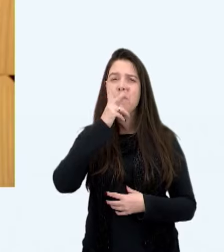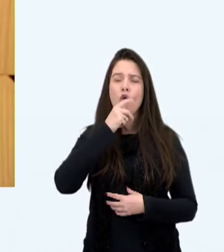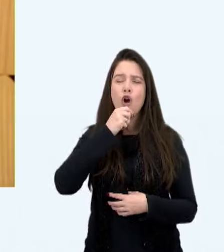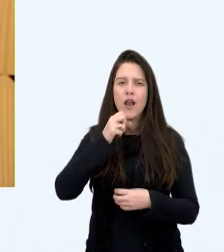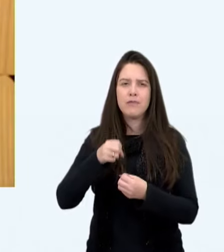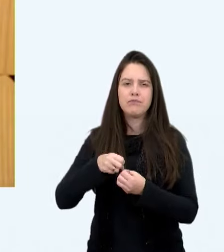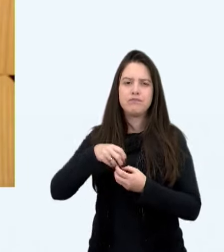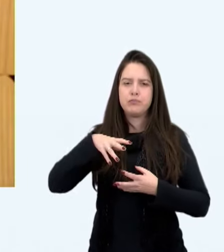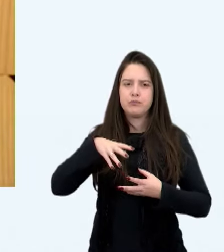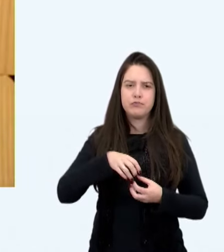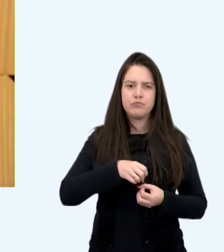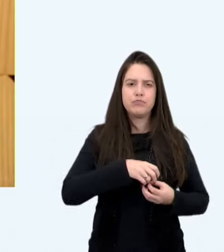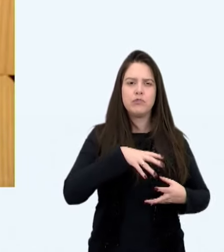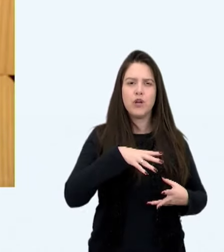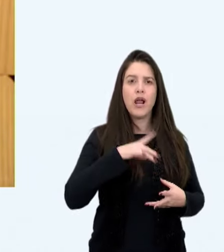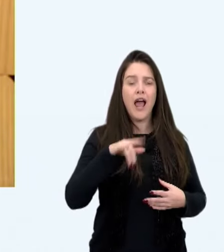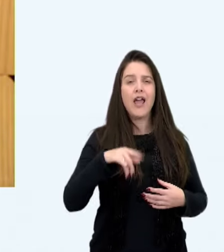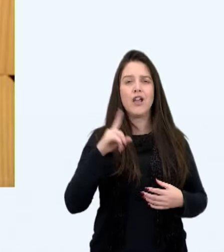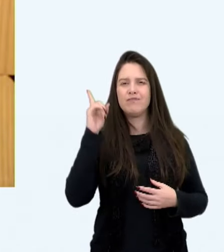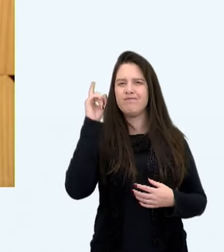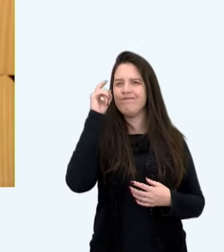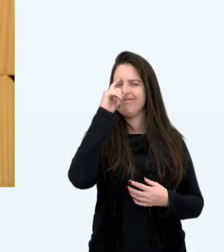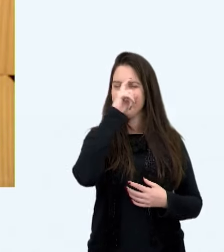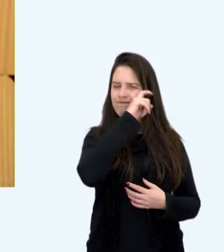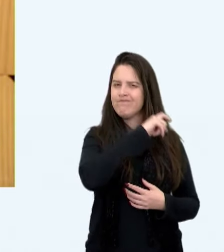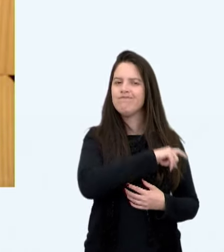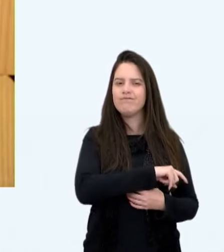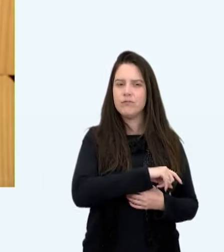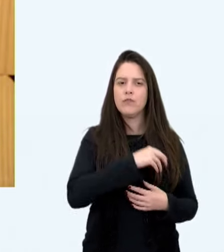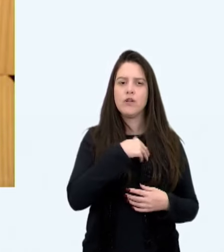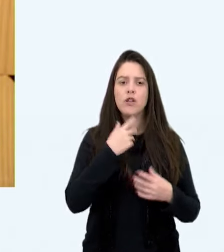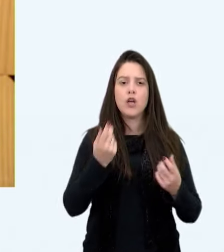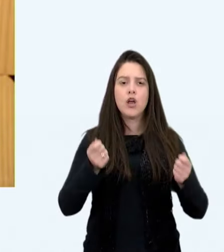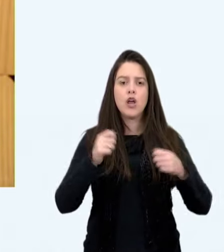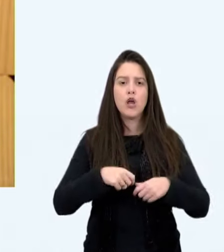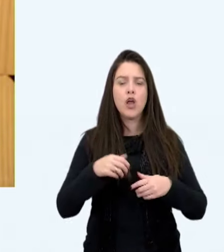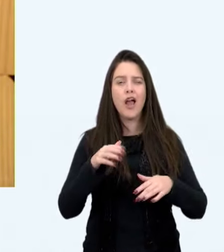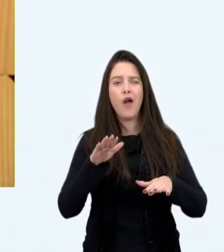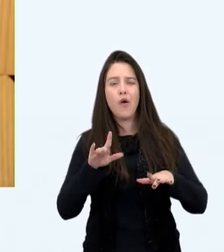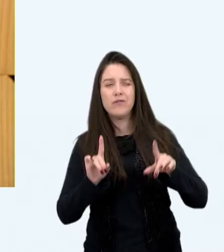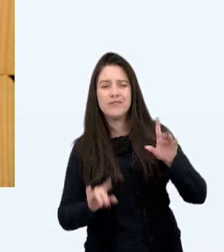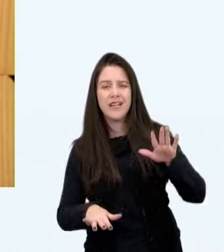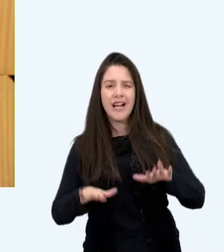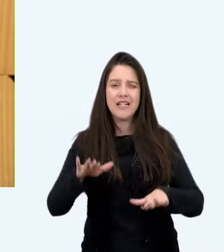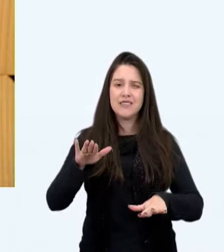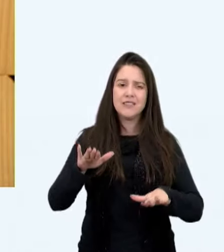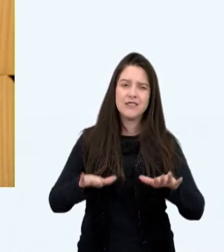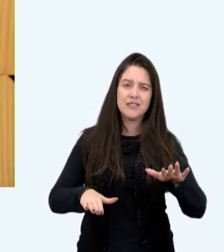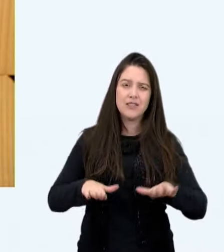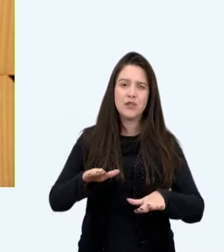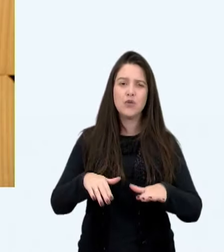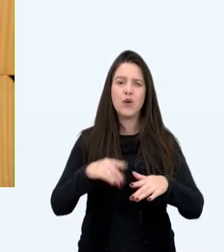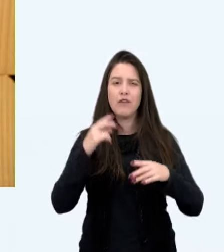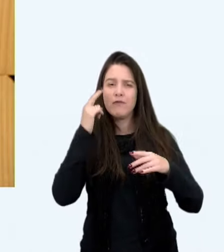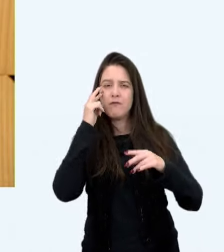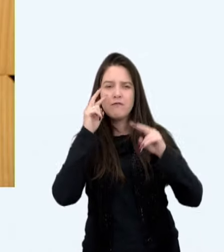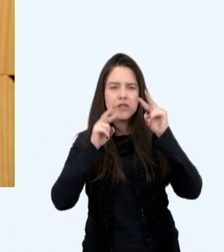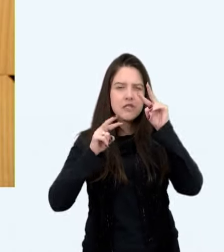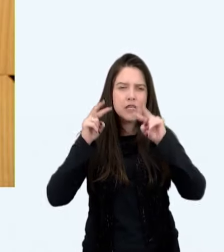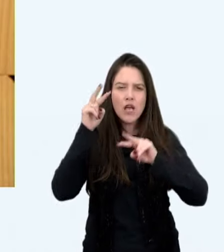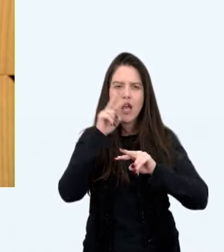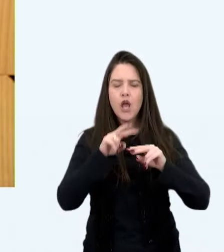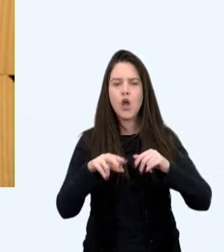quando eles aparecem já são complicações, na verdade. Né? Então já tem alterações, às vezes na visão,